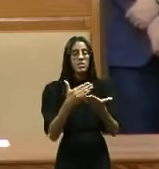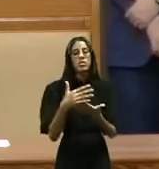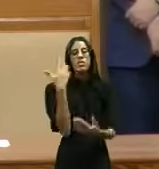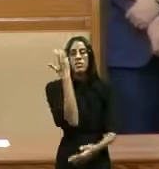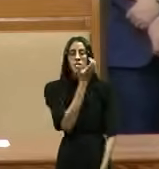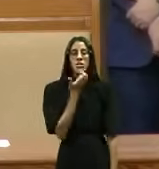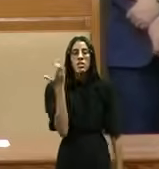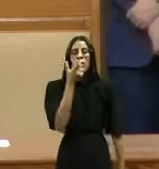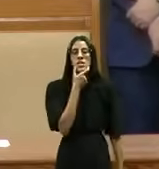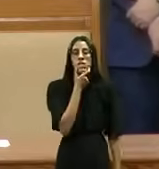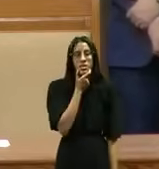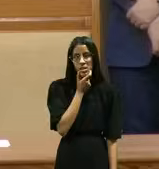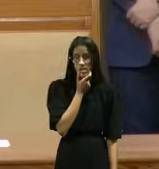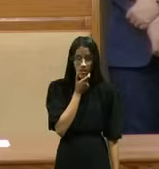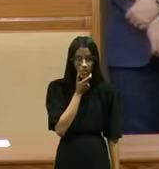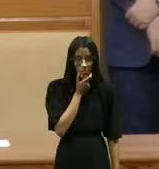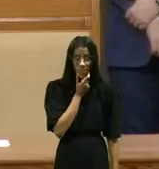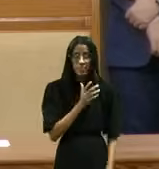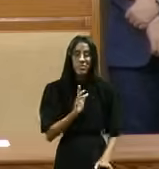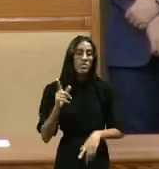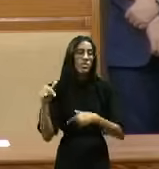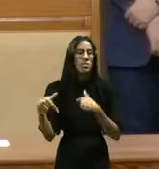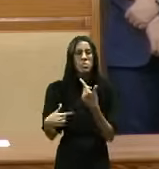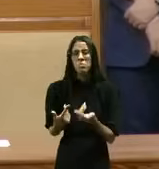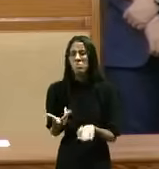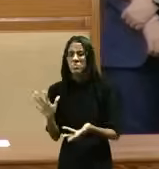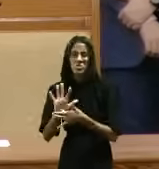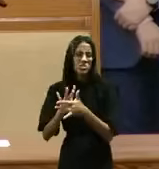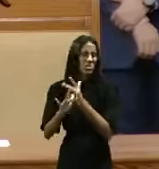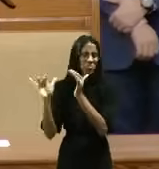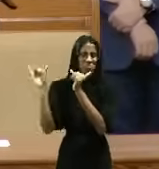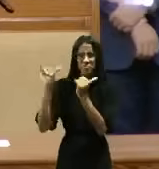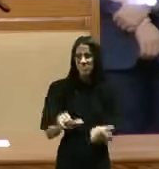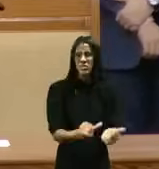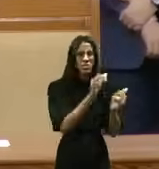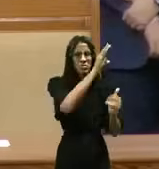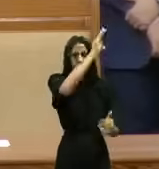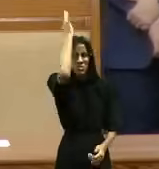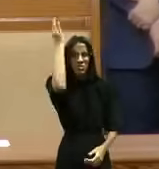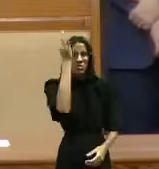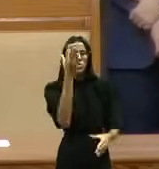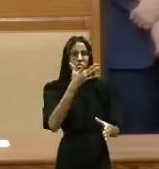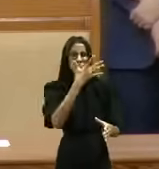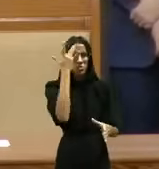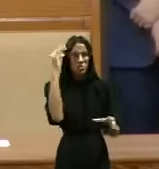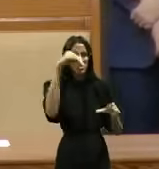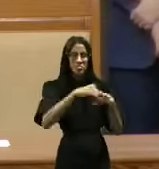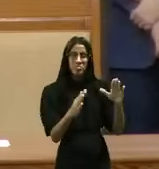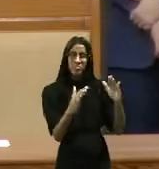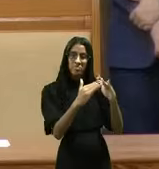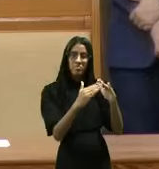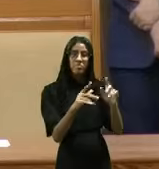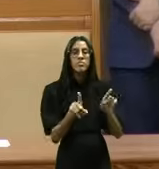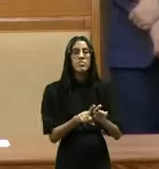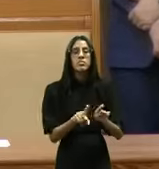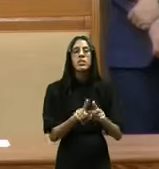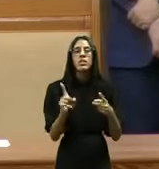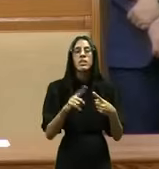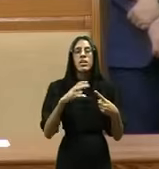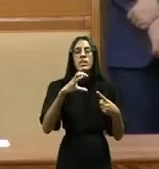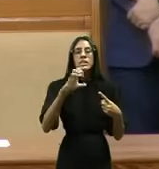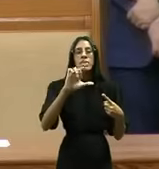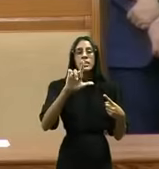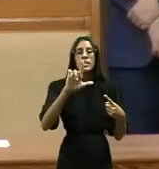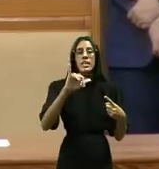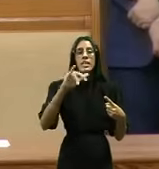eles cantaram quando Eles terminaram de cantar Jesus batizou com o Espírito Santo a Celina abuque ela tinha uma doença na boca os